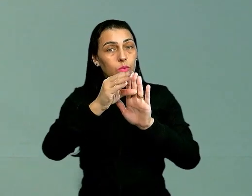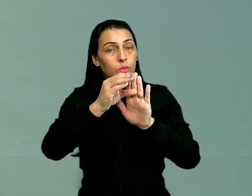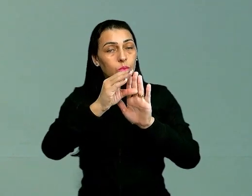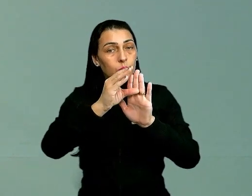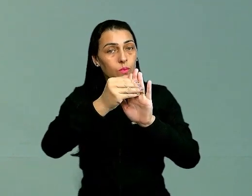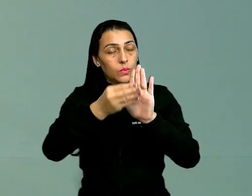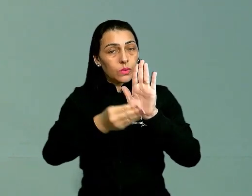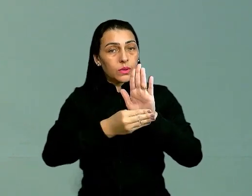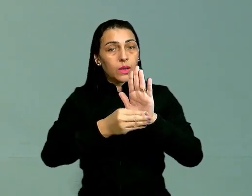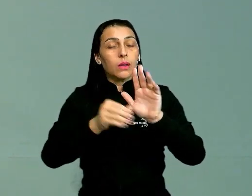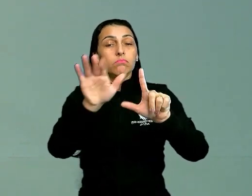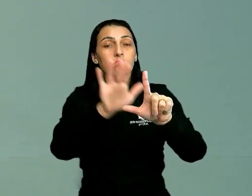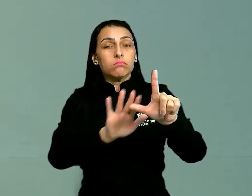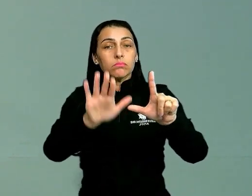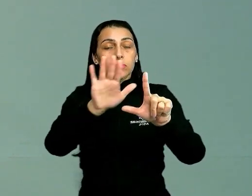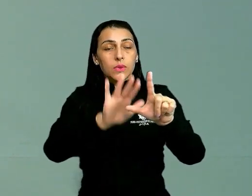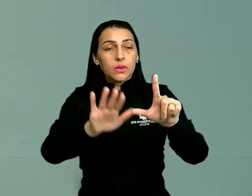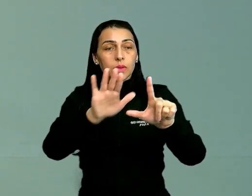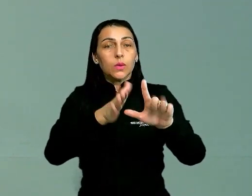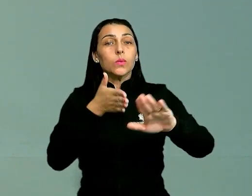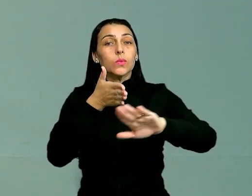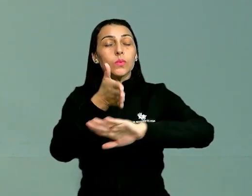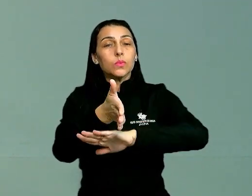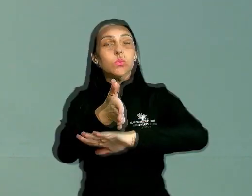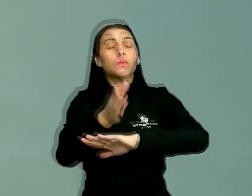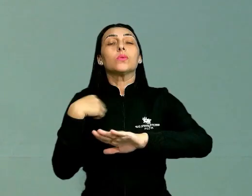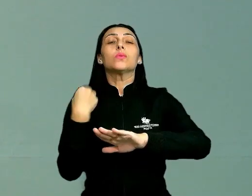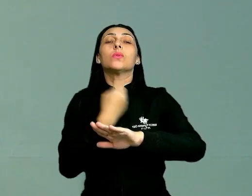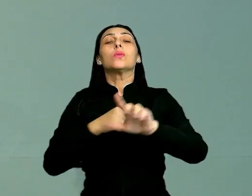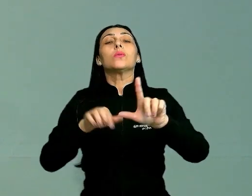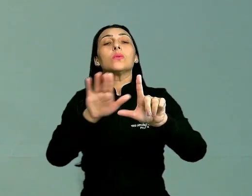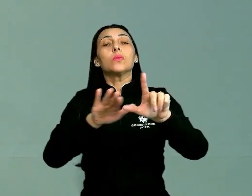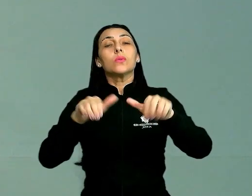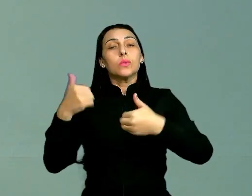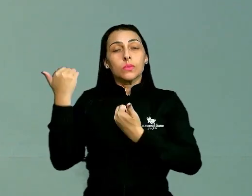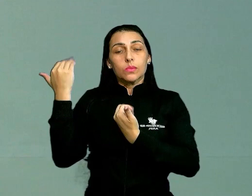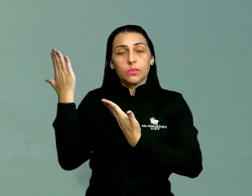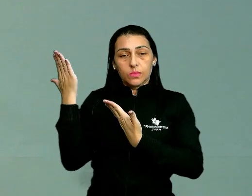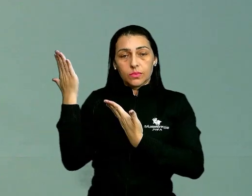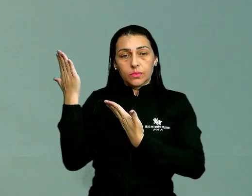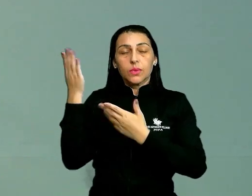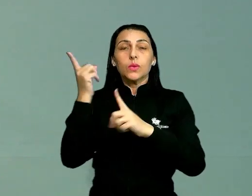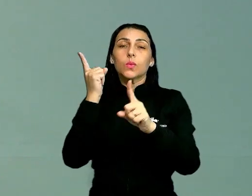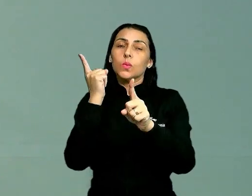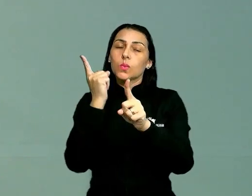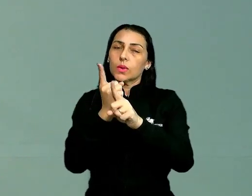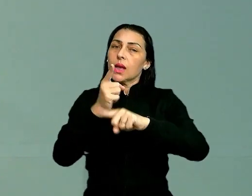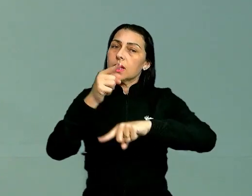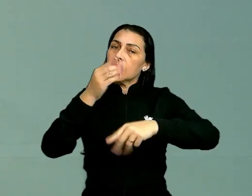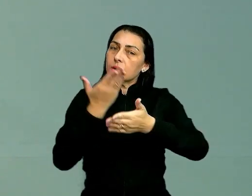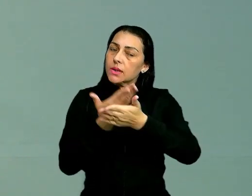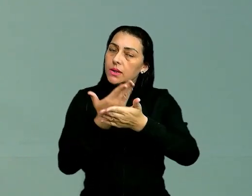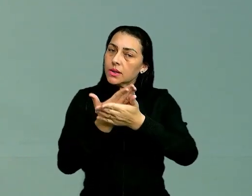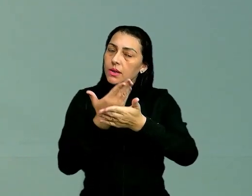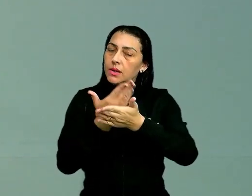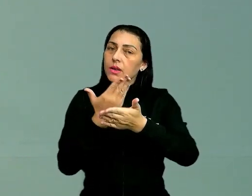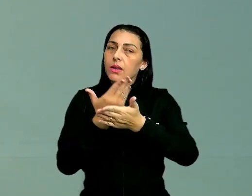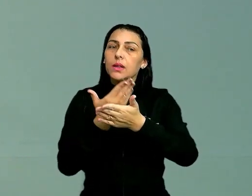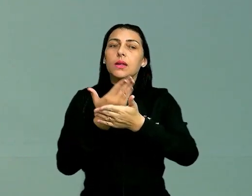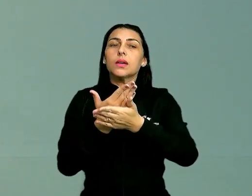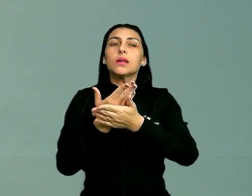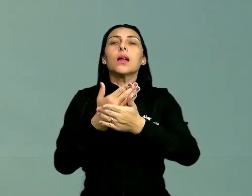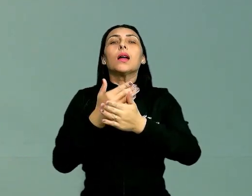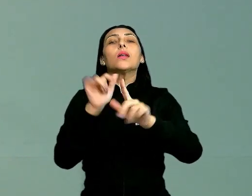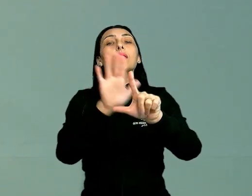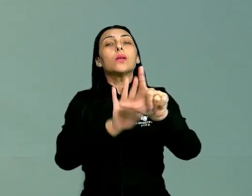nossas plataformas onlines tá acesse o nossos o nosso site vocês vão encontrar todas essas aulas né pon a a